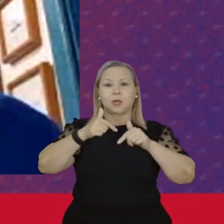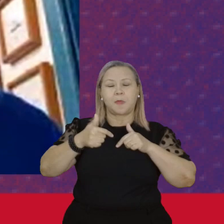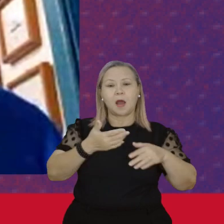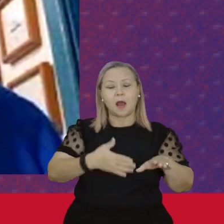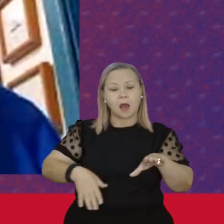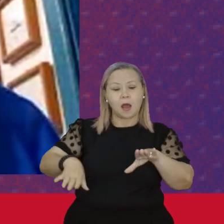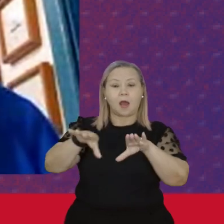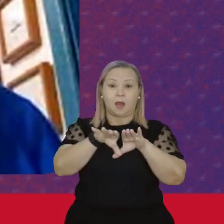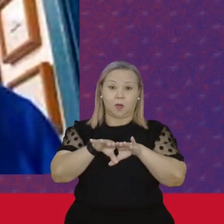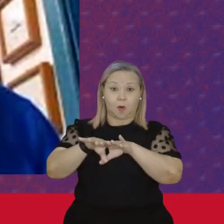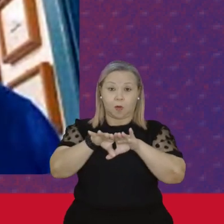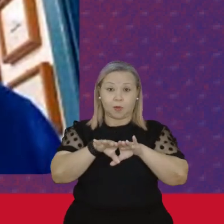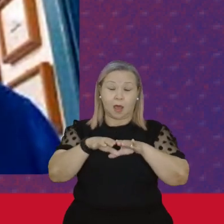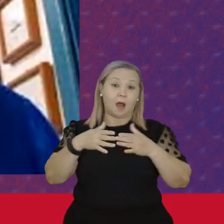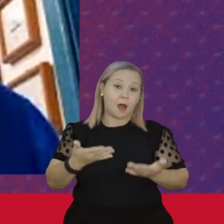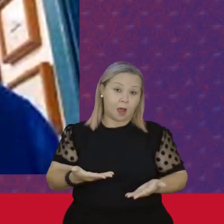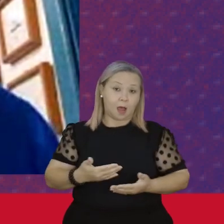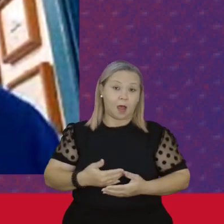igualdade